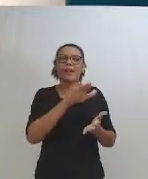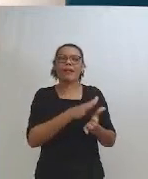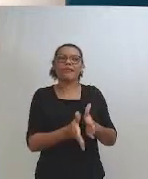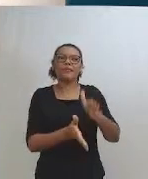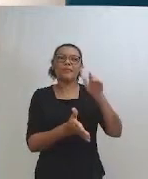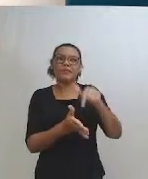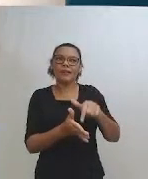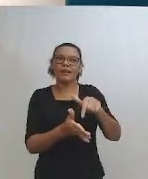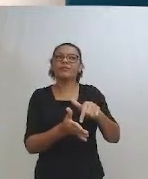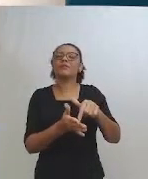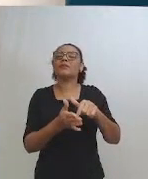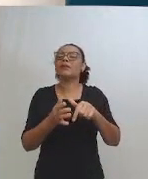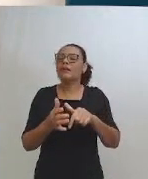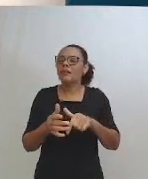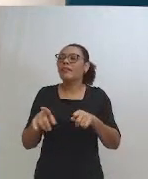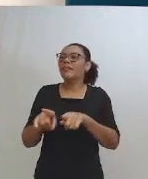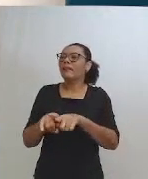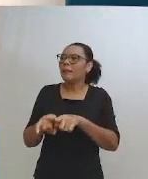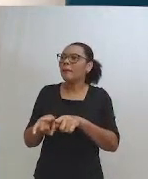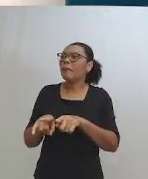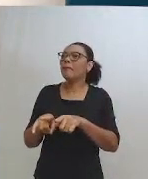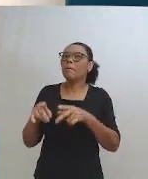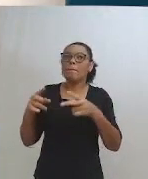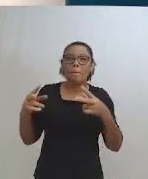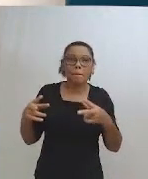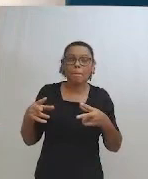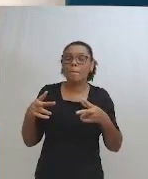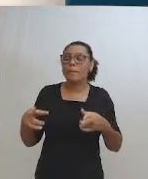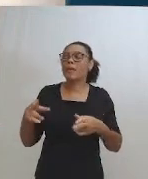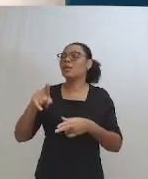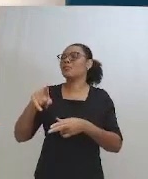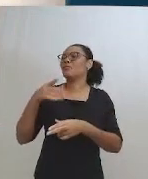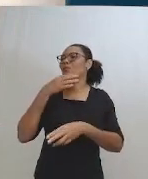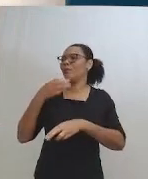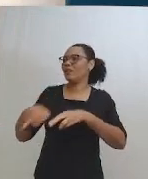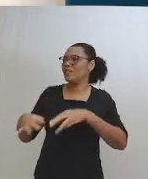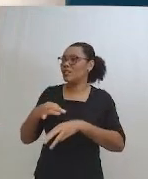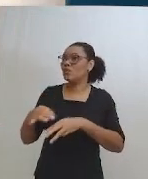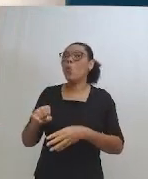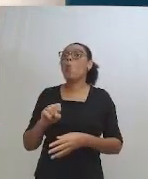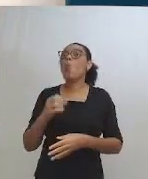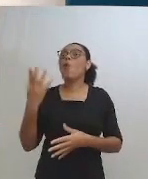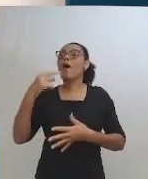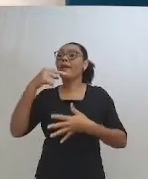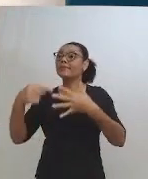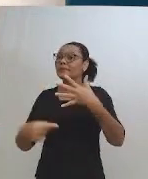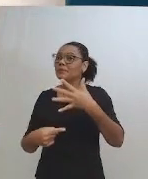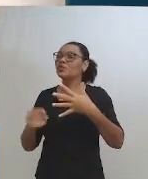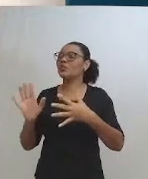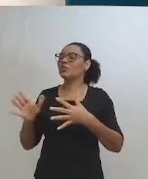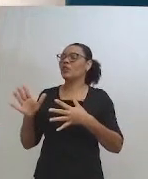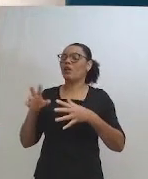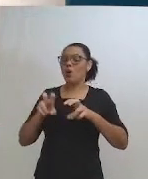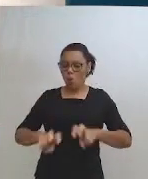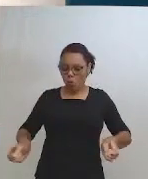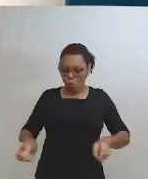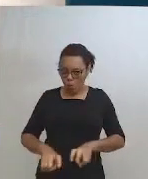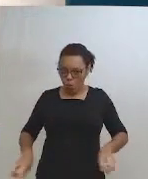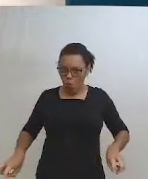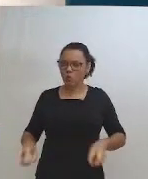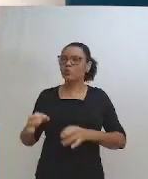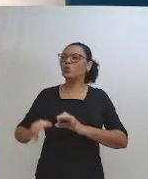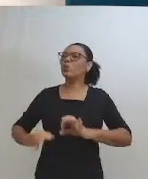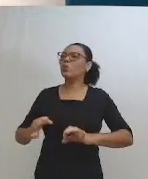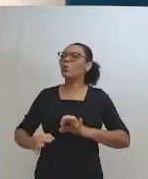me digam como está a situação, quais medidas foram tomadas. Os júris já foram retomados em Pernambuco, não